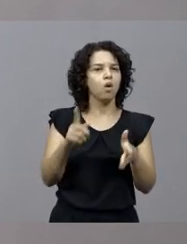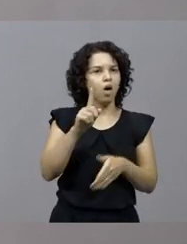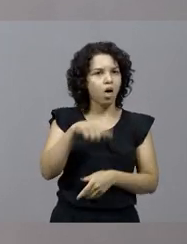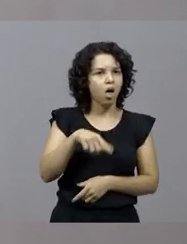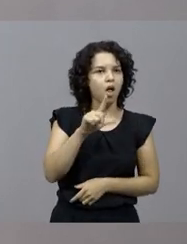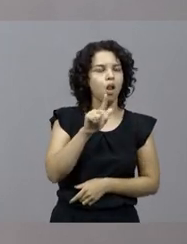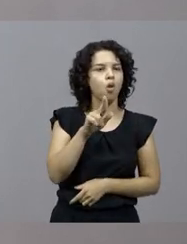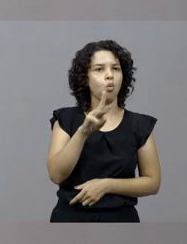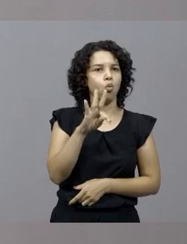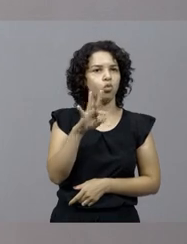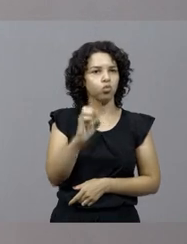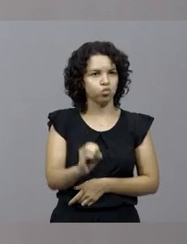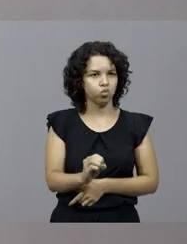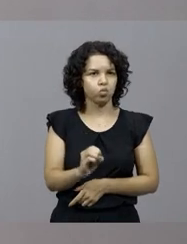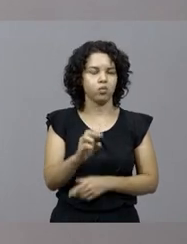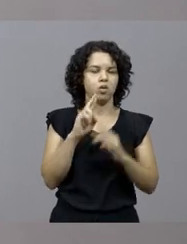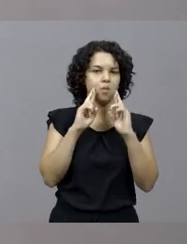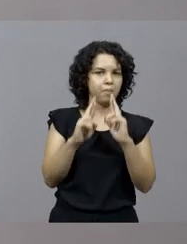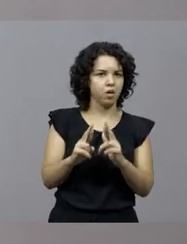desrespeito. Muito obrigado.